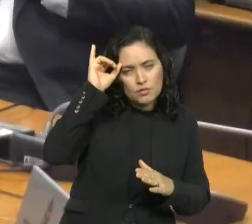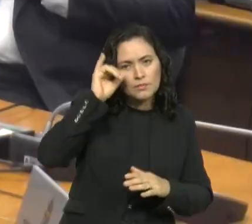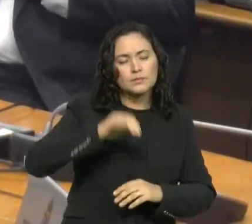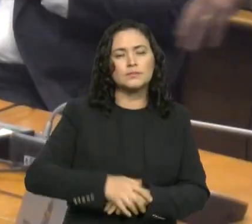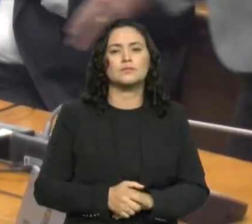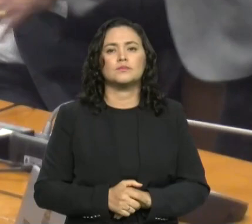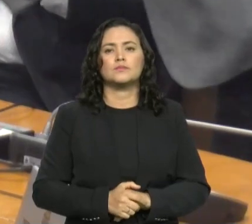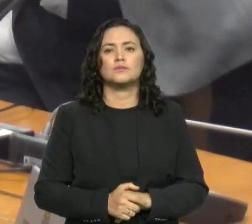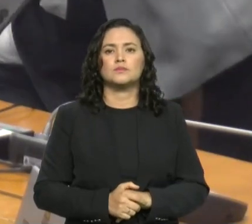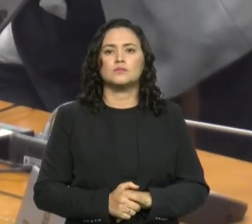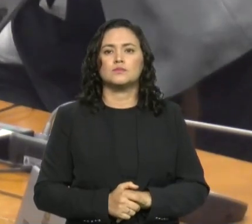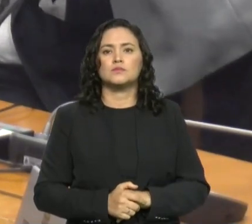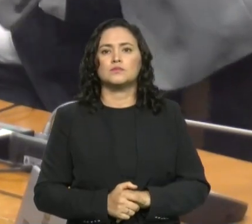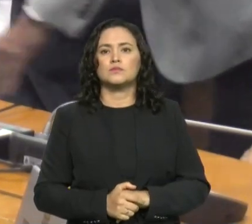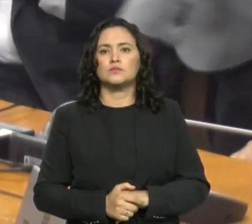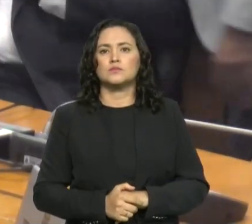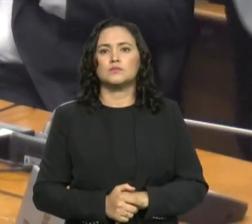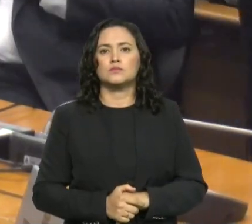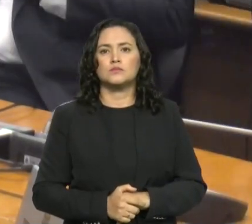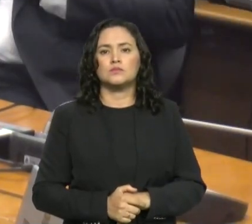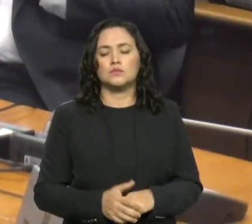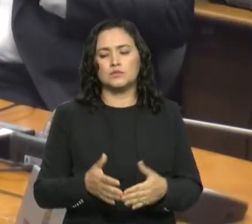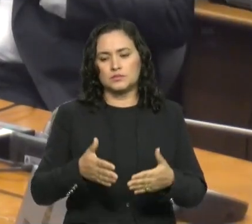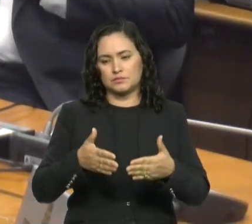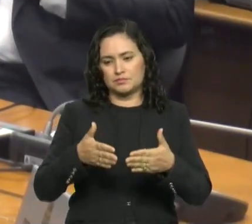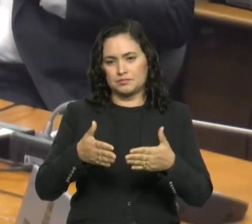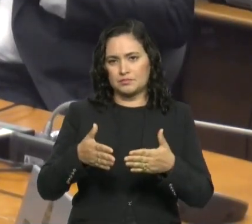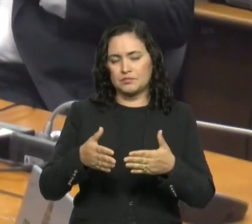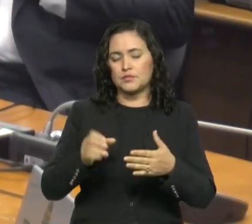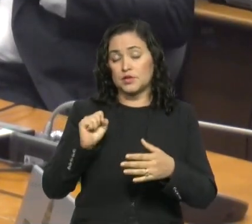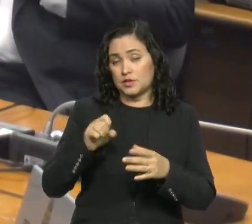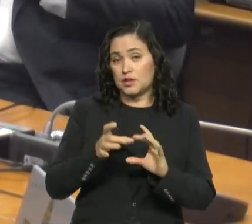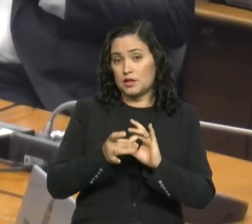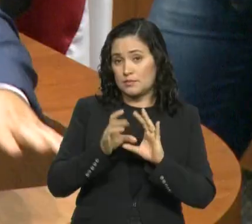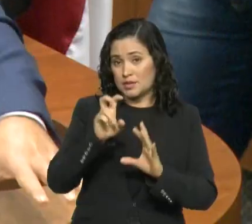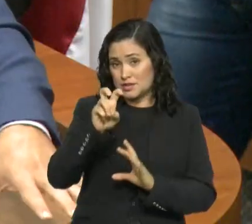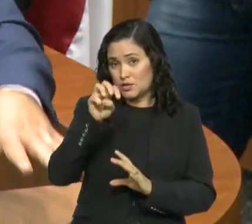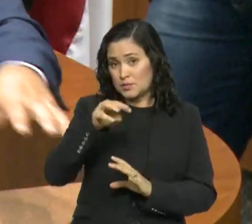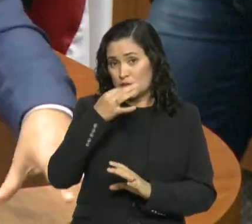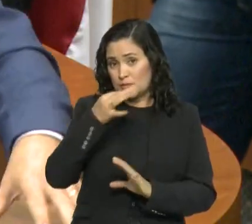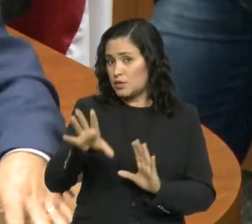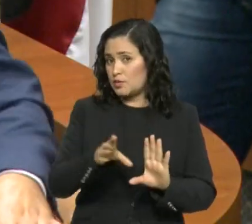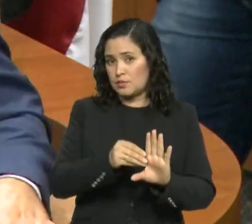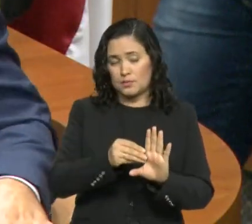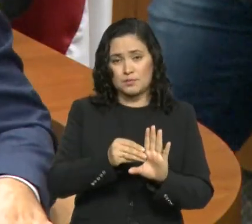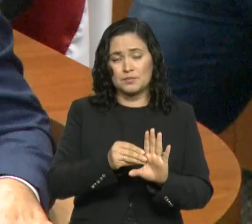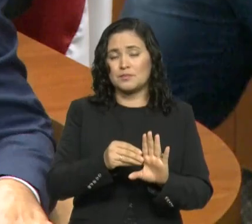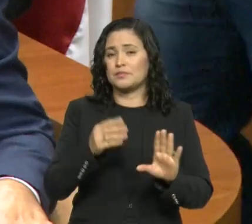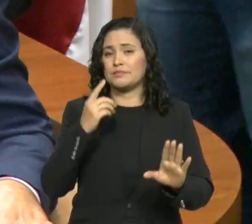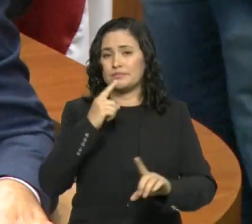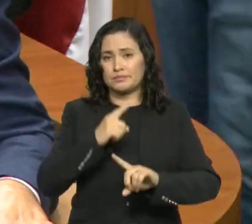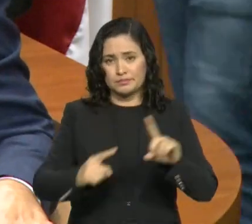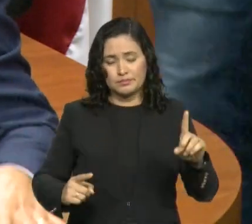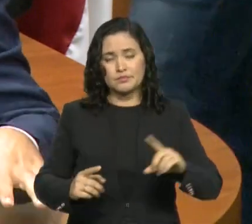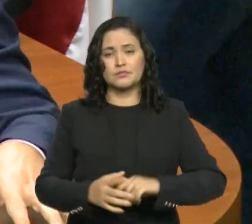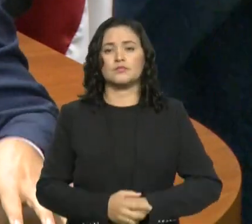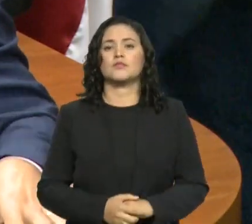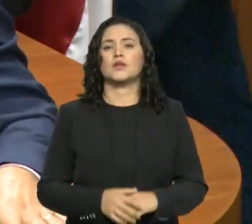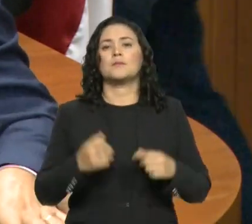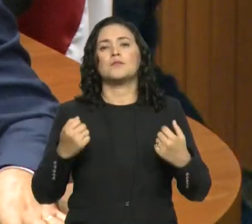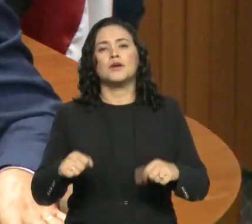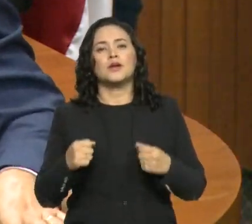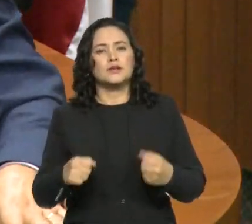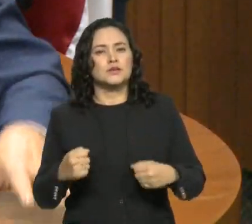Sim, concedo. 5 minutos sem a parte. Sem a parte. Nós temos que acompanhar diretamente com o PROCON,